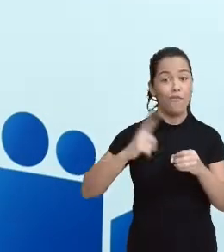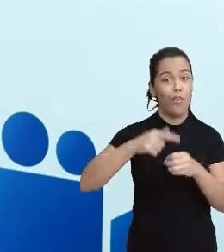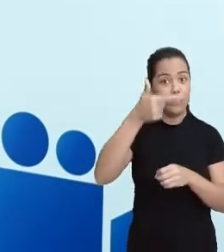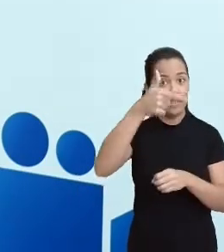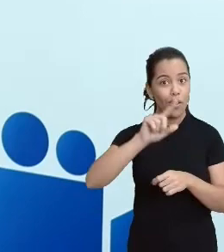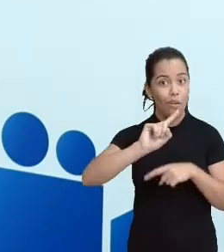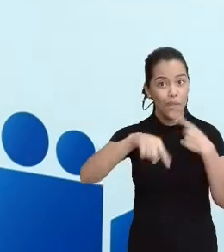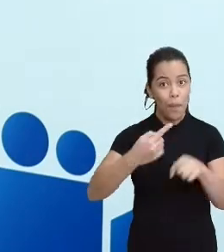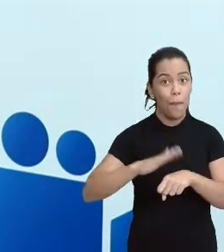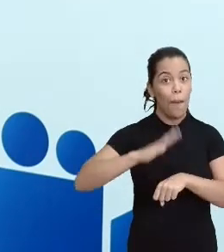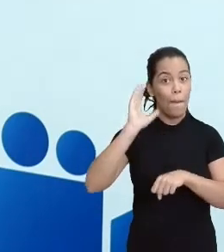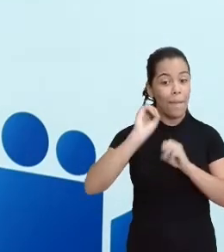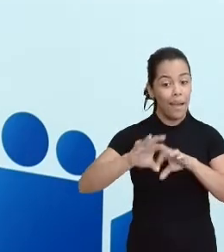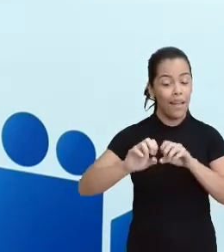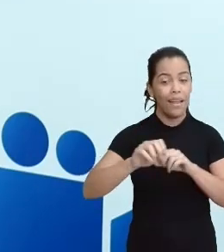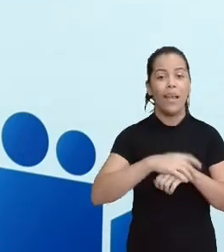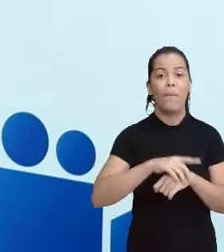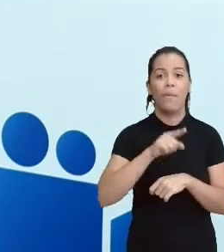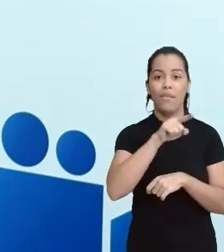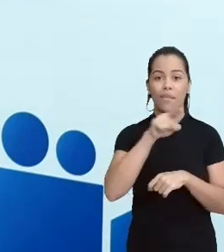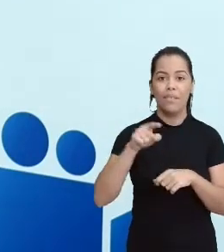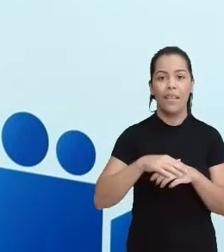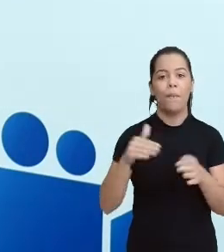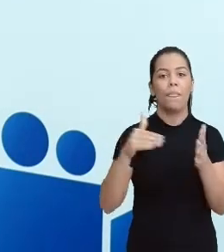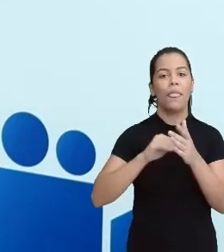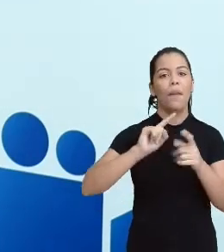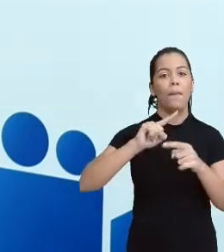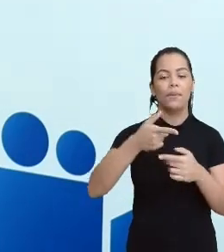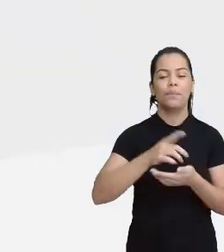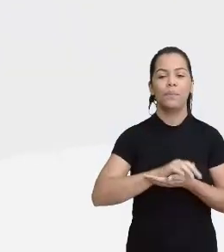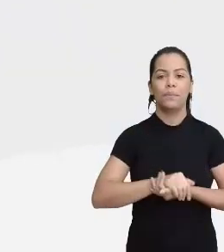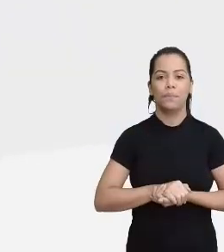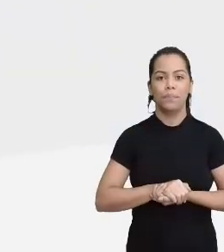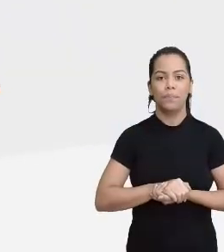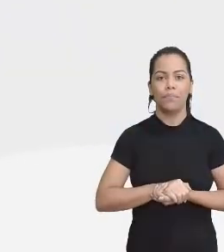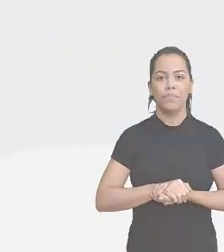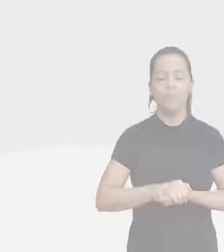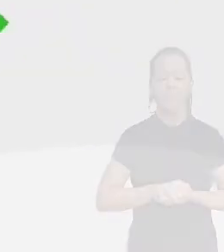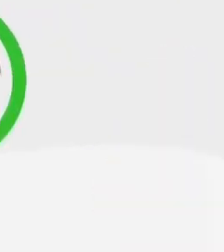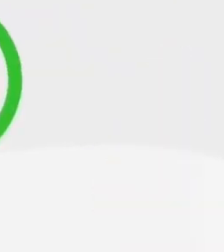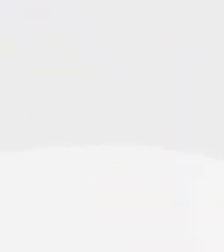com mais novidades do Educa Recife. Até já!